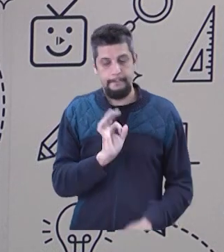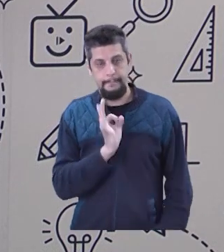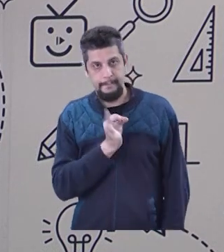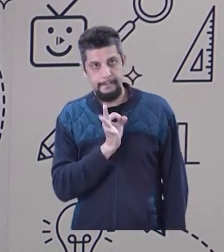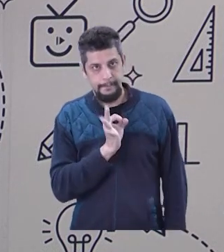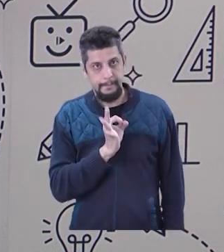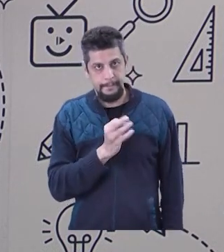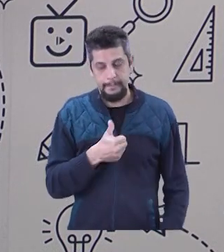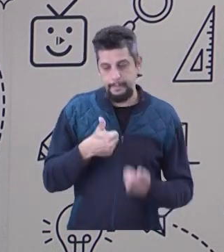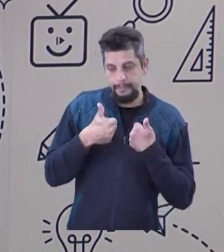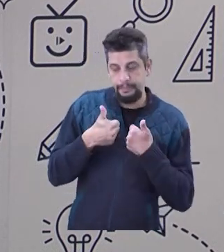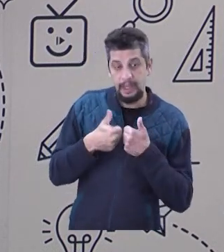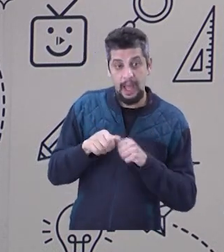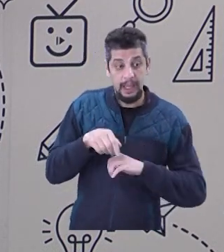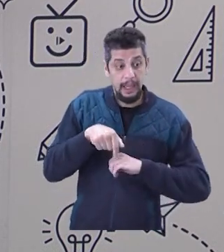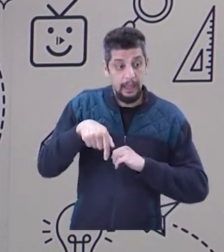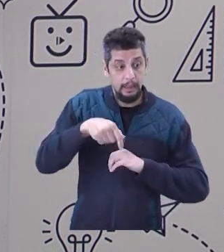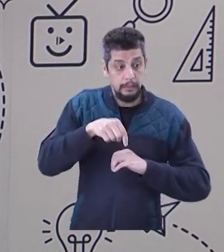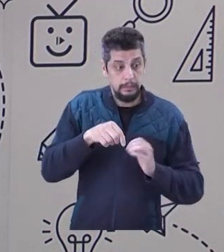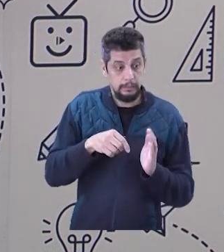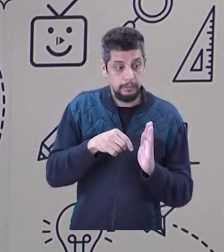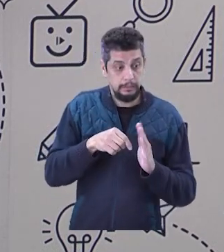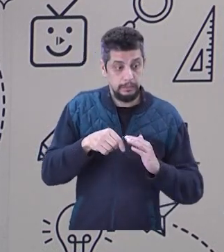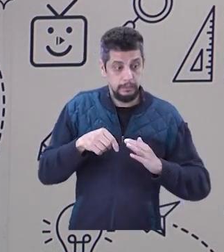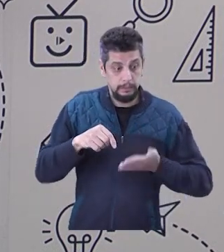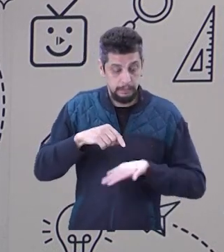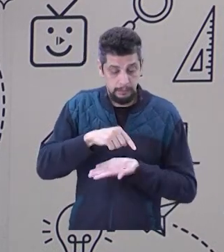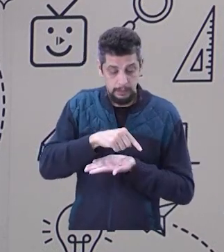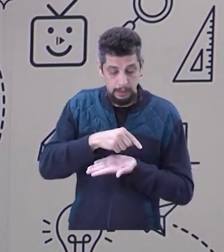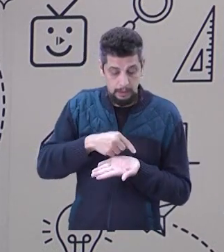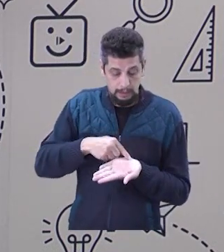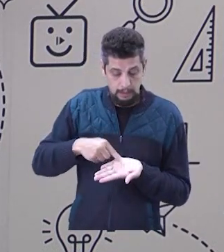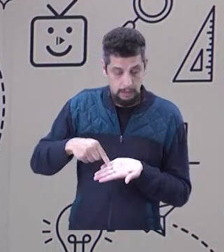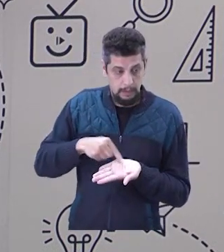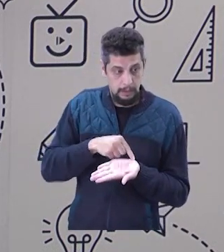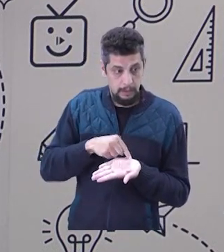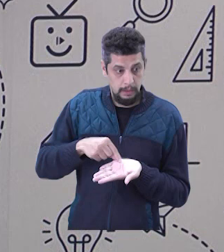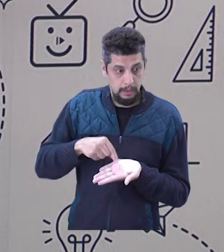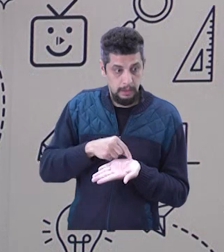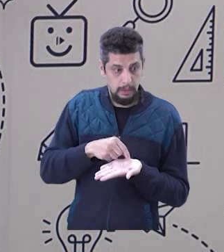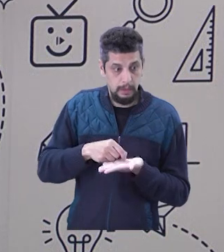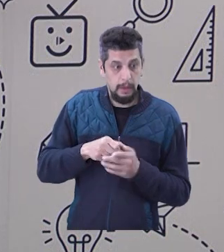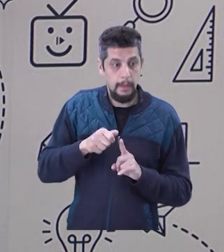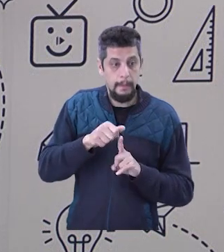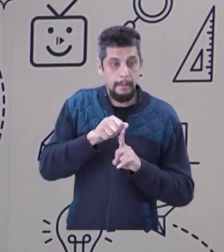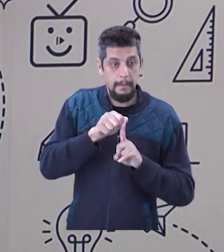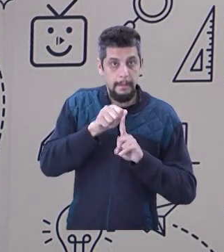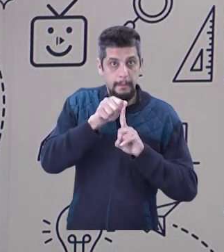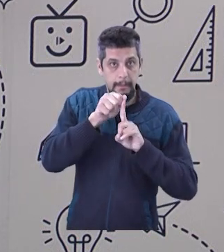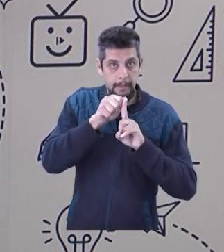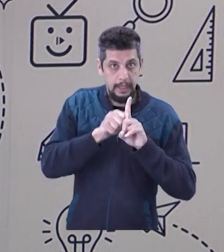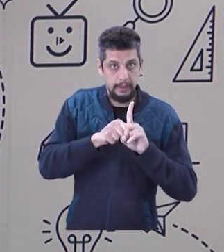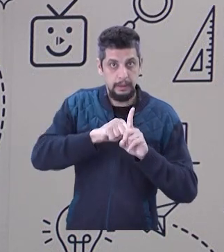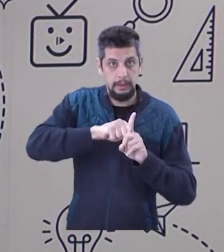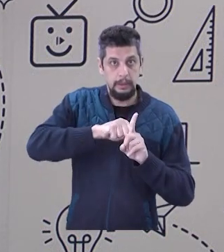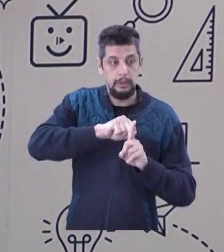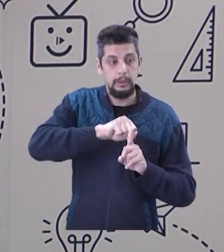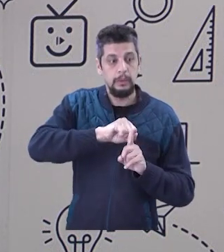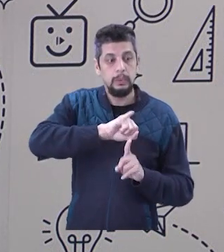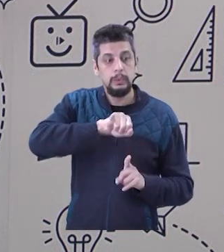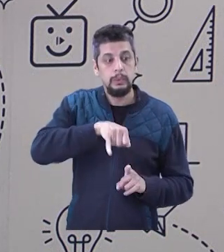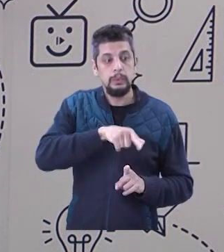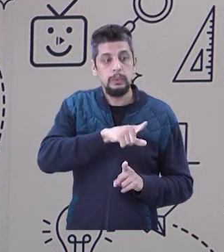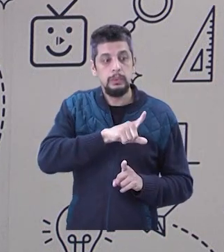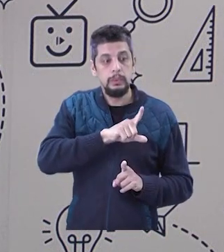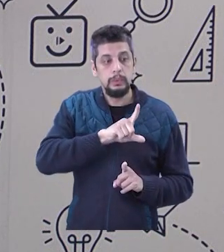Seis. Isso. Certo? Uhum. Daí aqui em cima, eu vou escrever o mês de julho, tá?